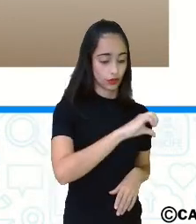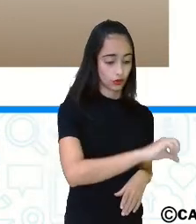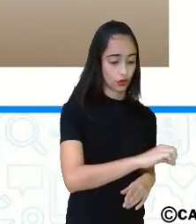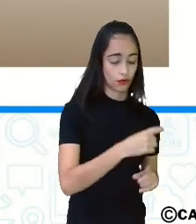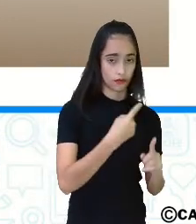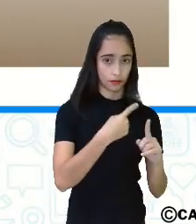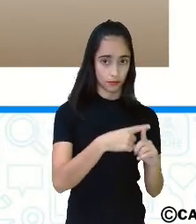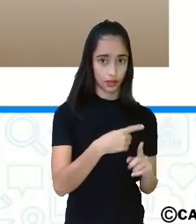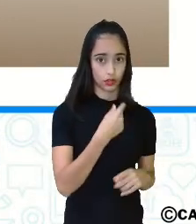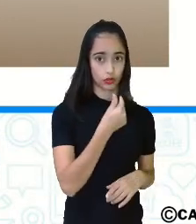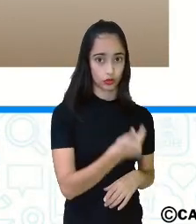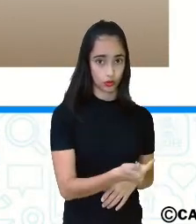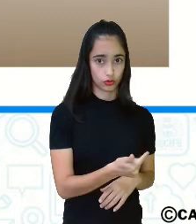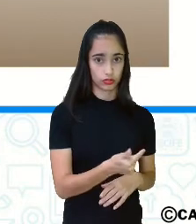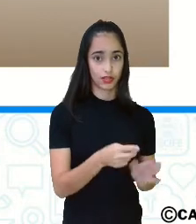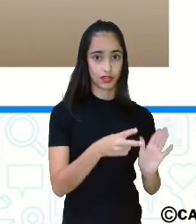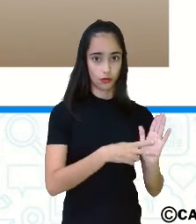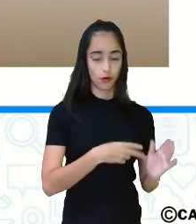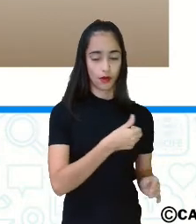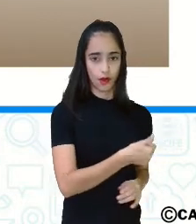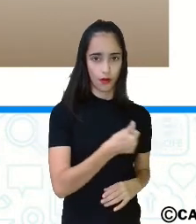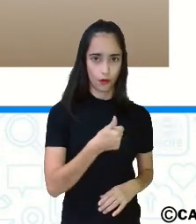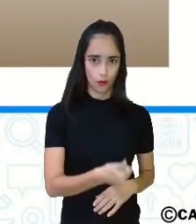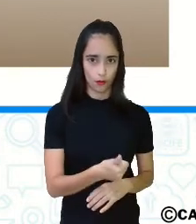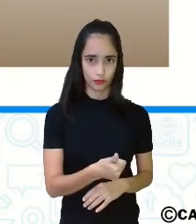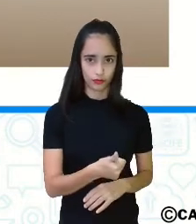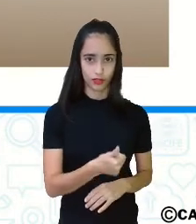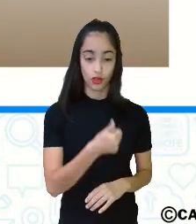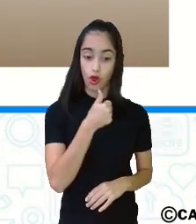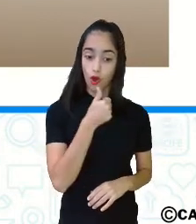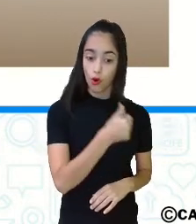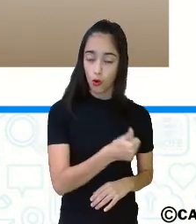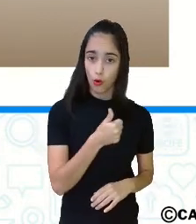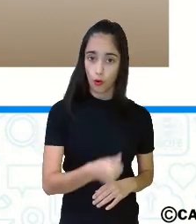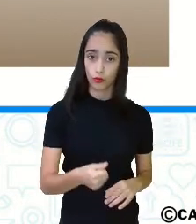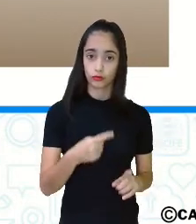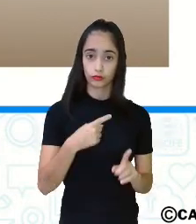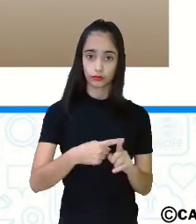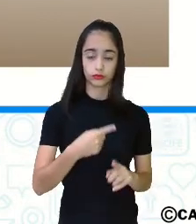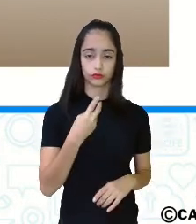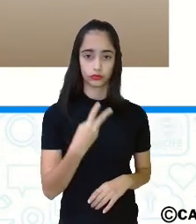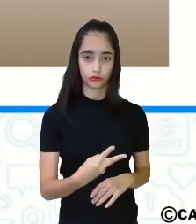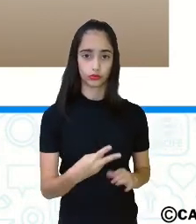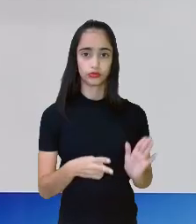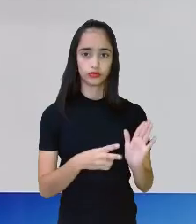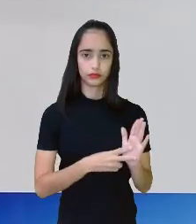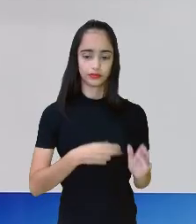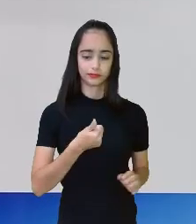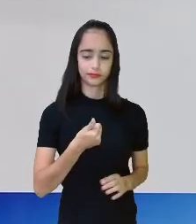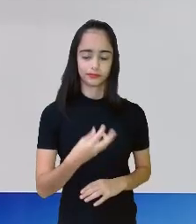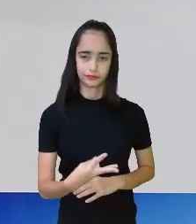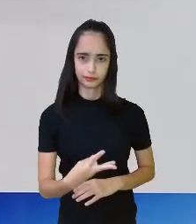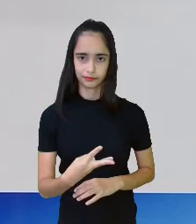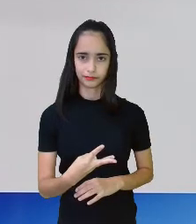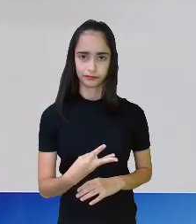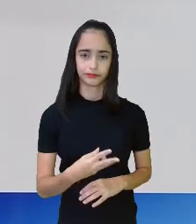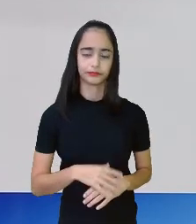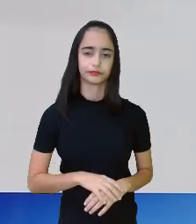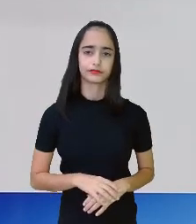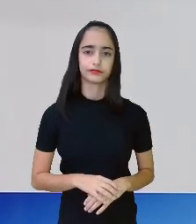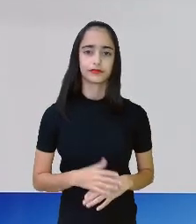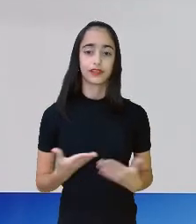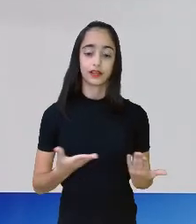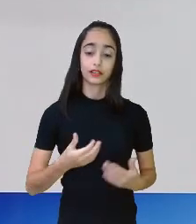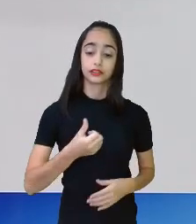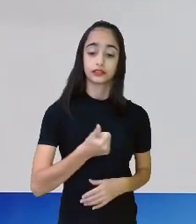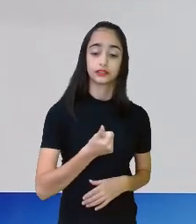11. 11 mais 2, que é o próximo elemento, que é o 13. Se colocarmos também 13 mais 2,